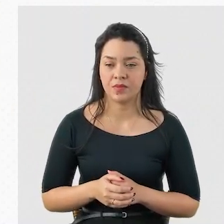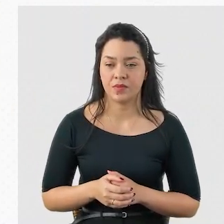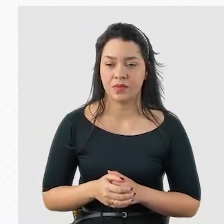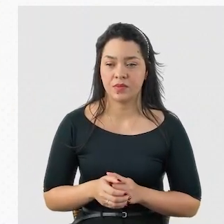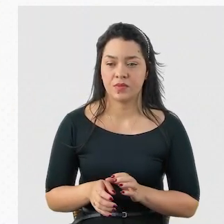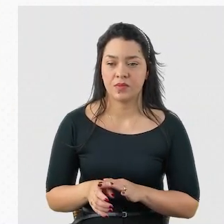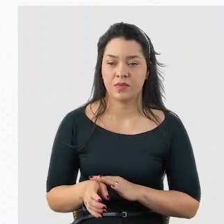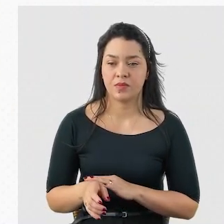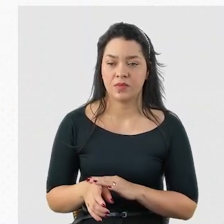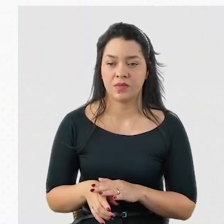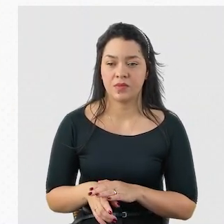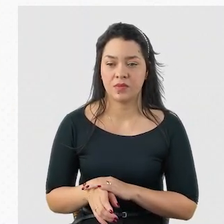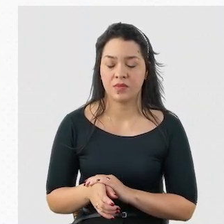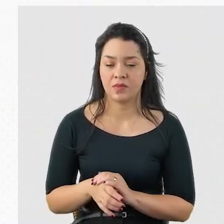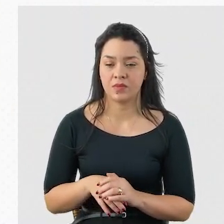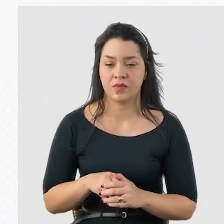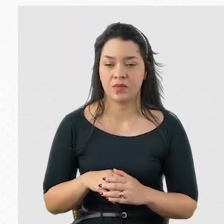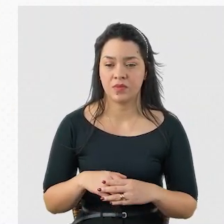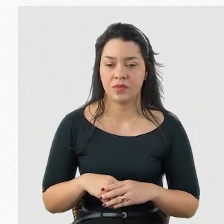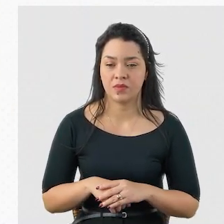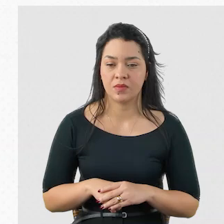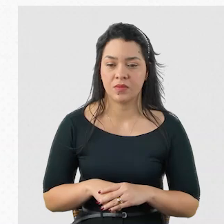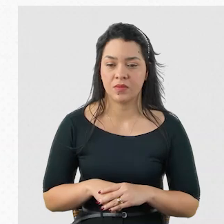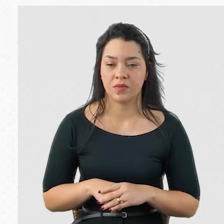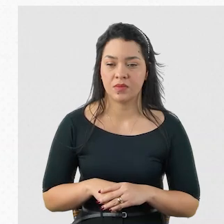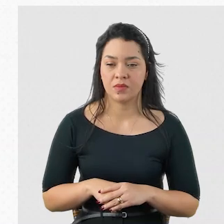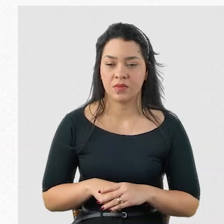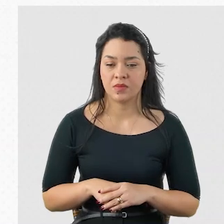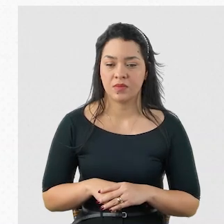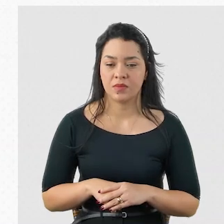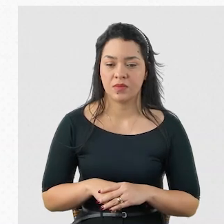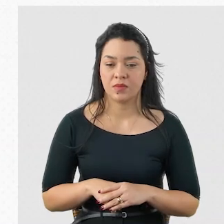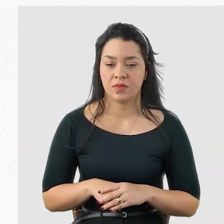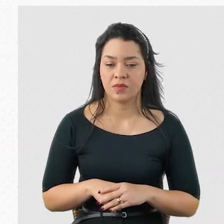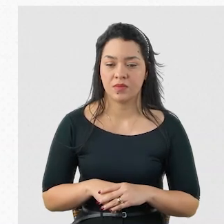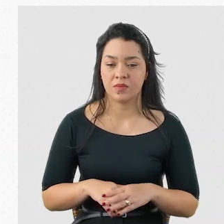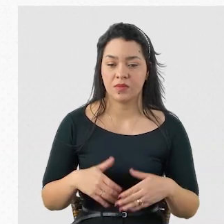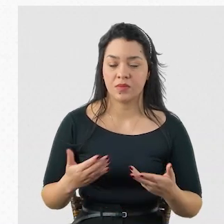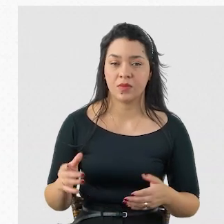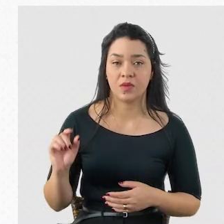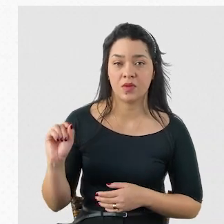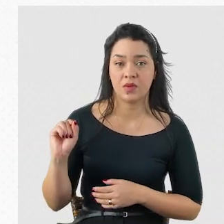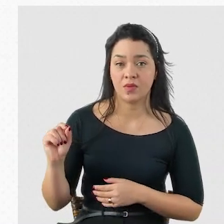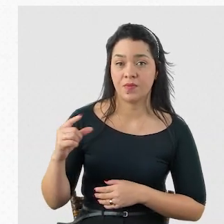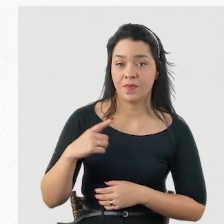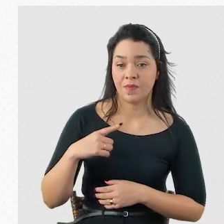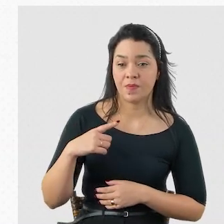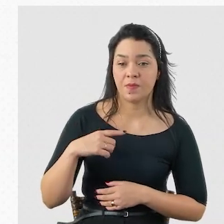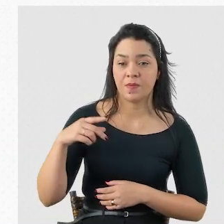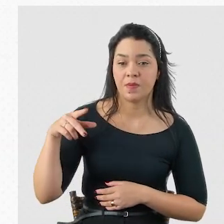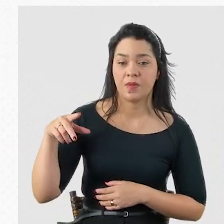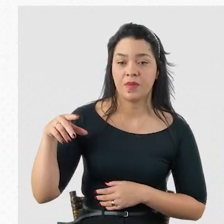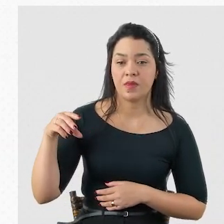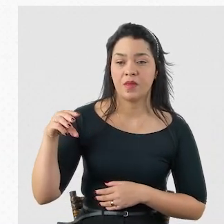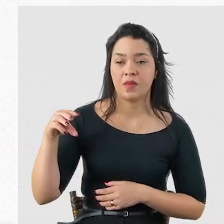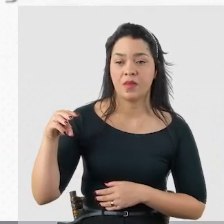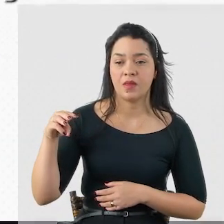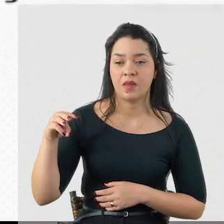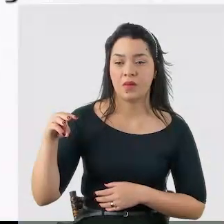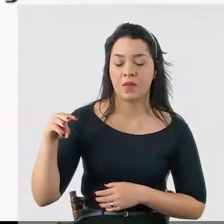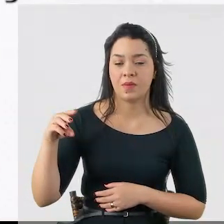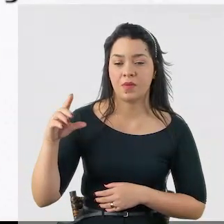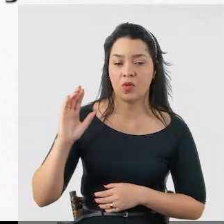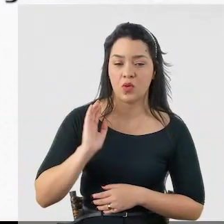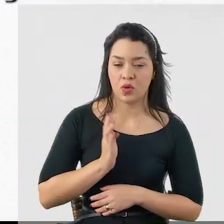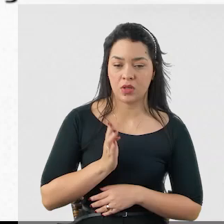afirmação cosmológica e política dos povos originários, né, das etnias Pata-Ewan, né, que é o caso dessa obra, bem, o